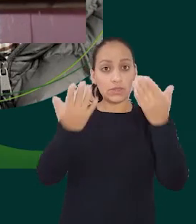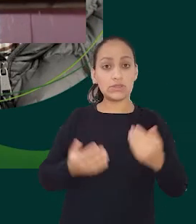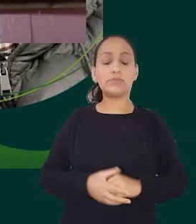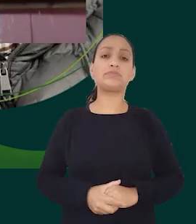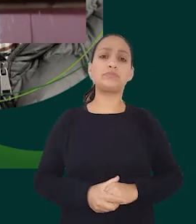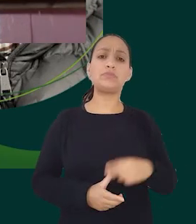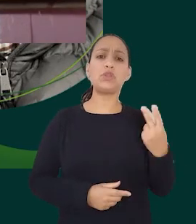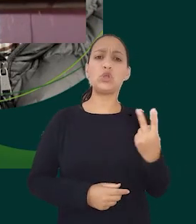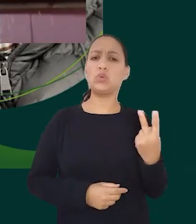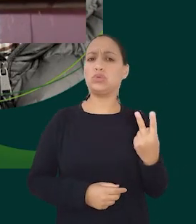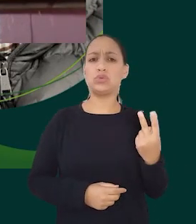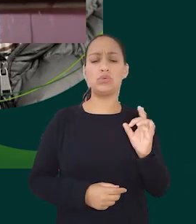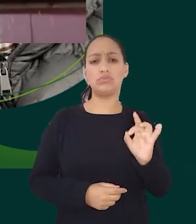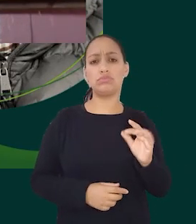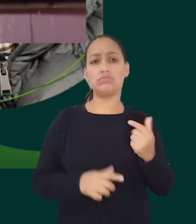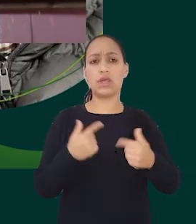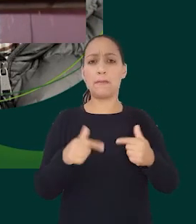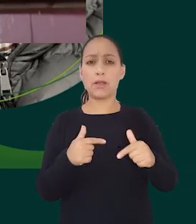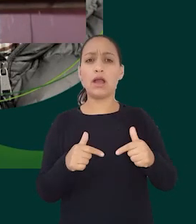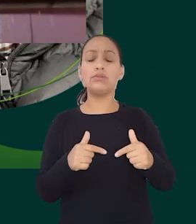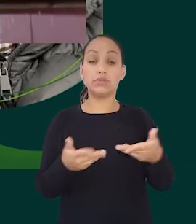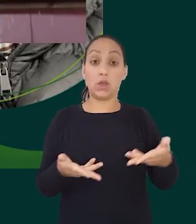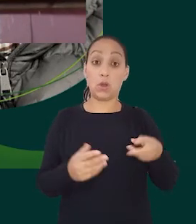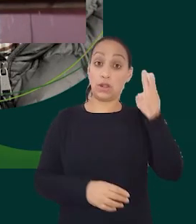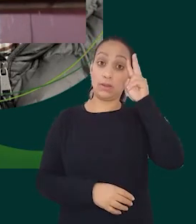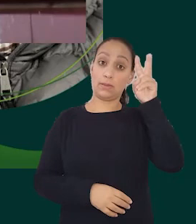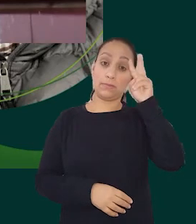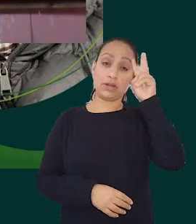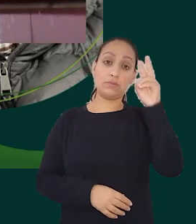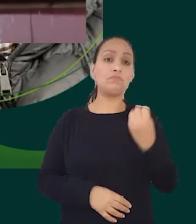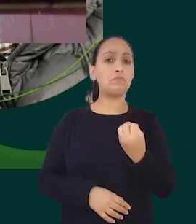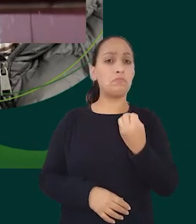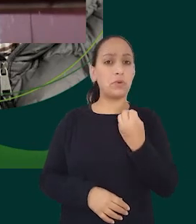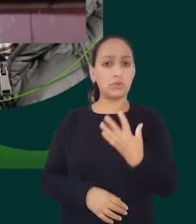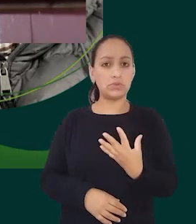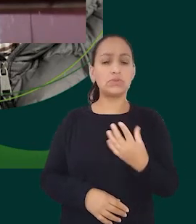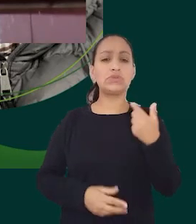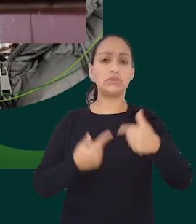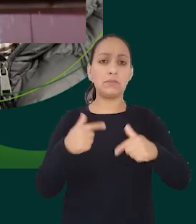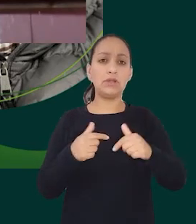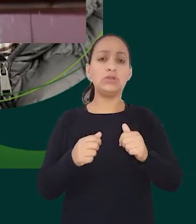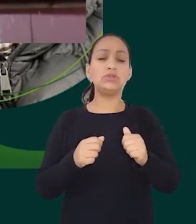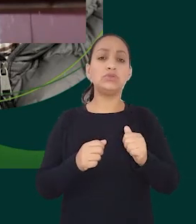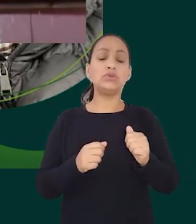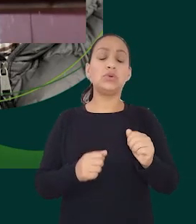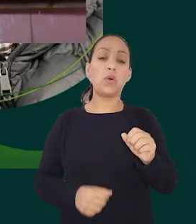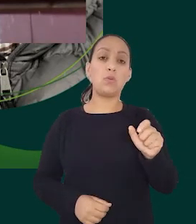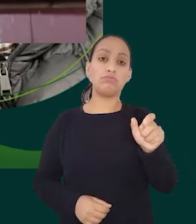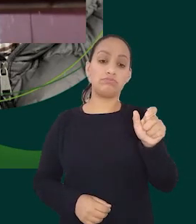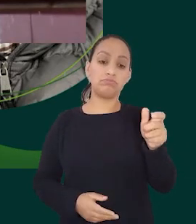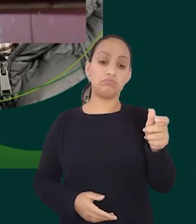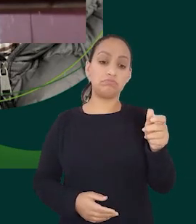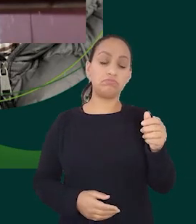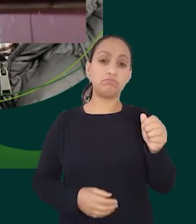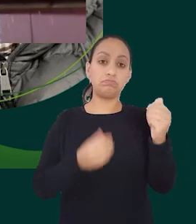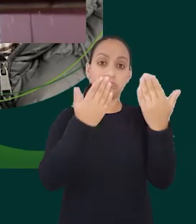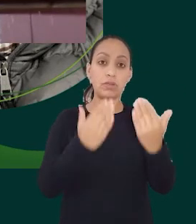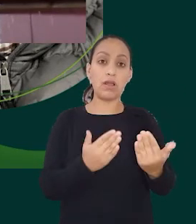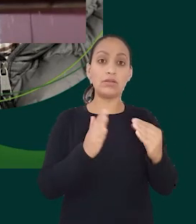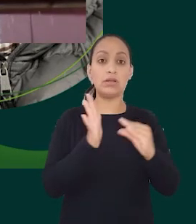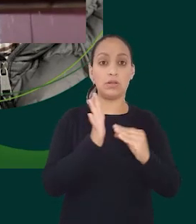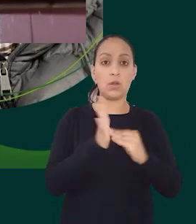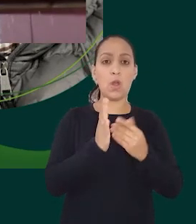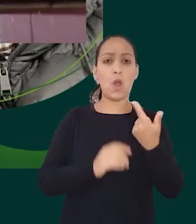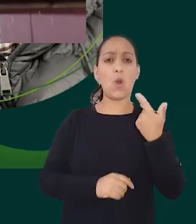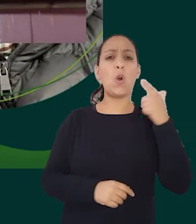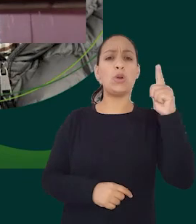vieram à mente agora, foram trabalhos muito bons, trabalhando com machine learning, tá? Tem outros que